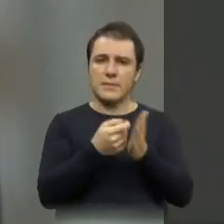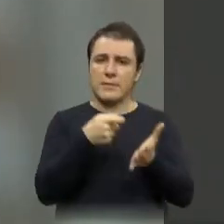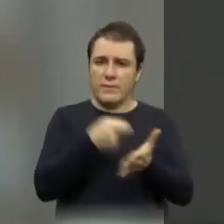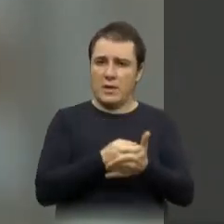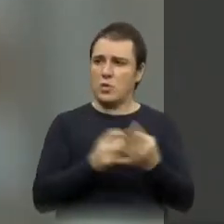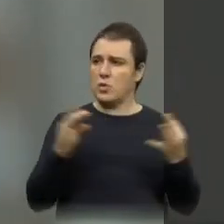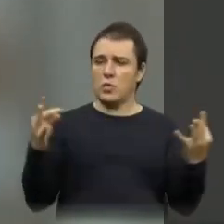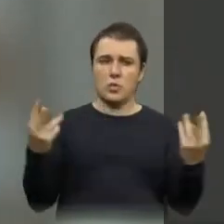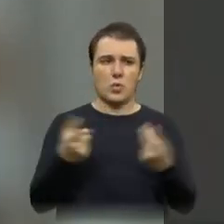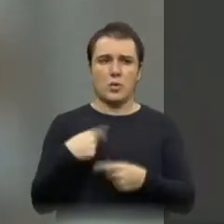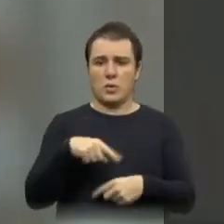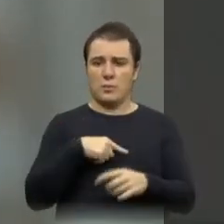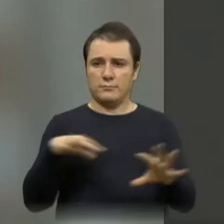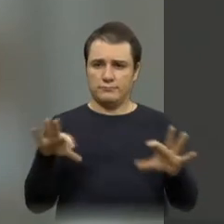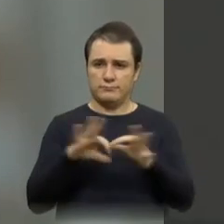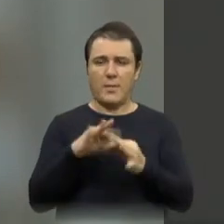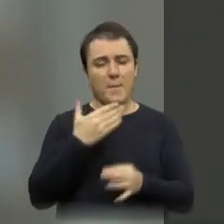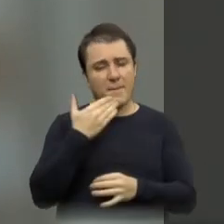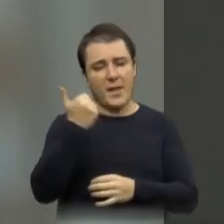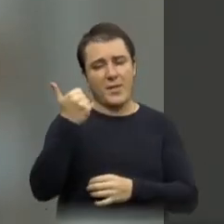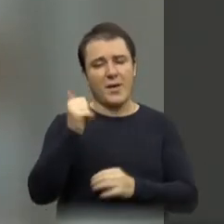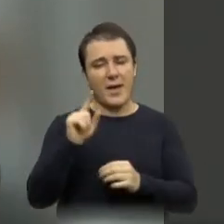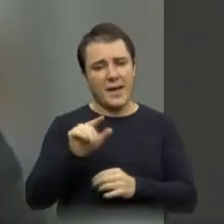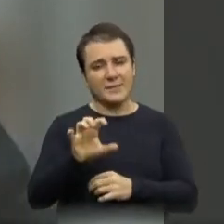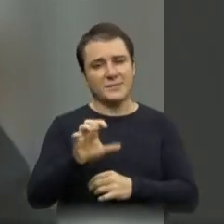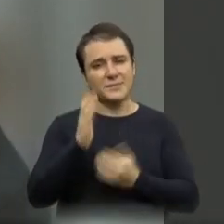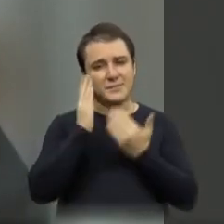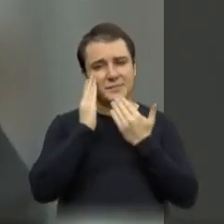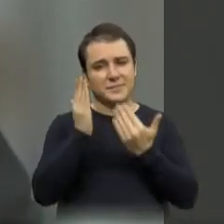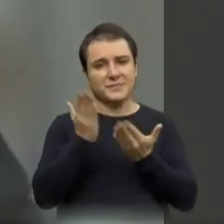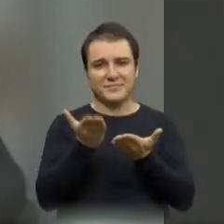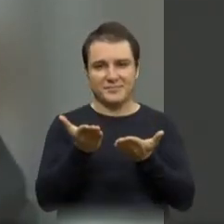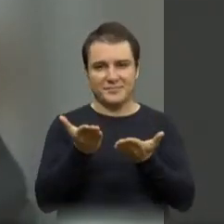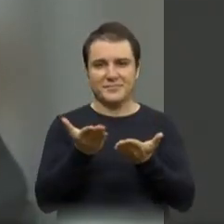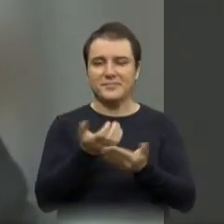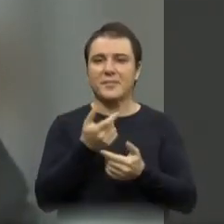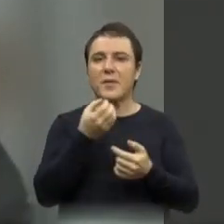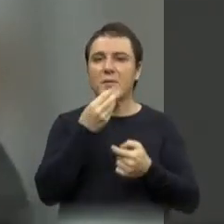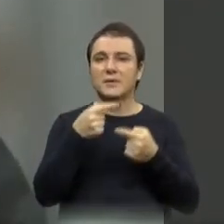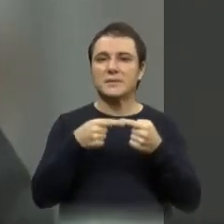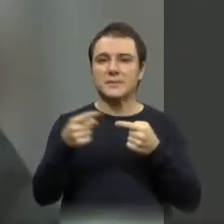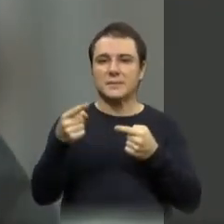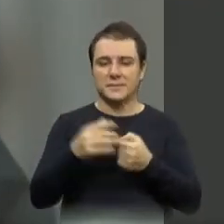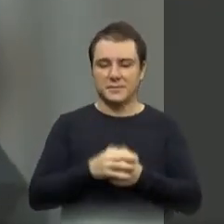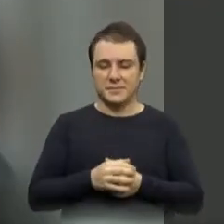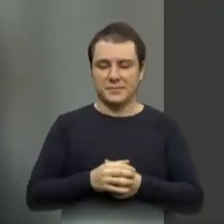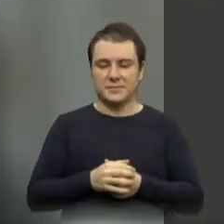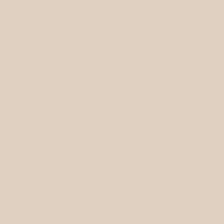a gente atua com a união é melhor ainda. É isso. Gratidão, pessoal. Uma ótima semana a todos.